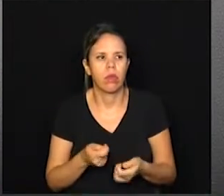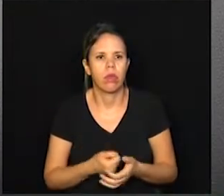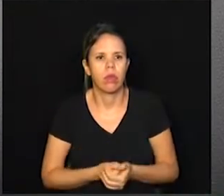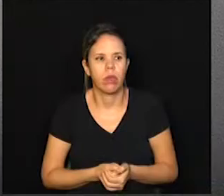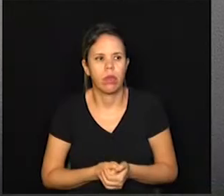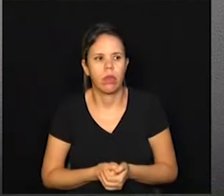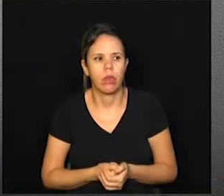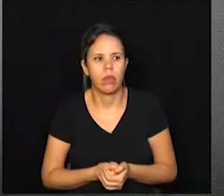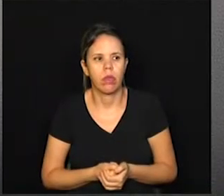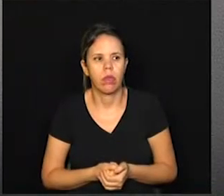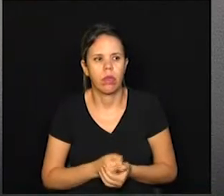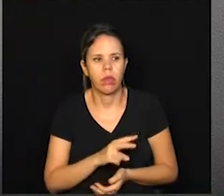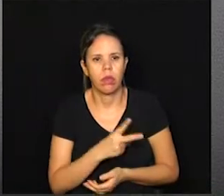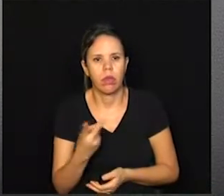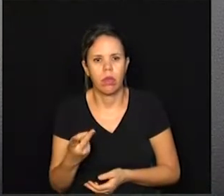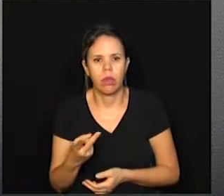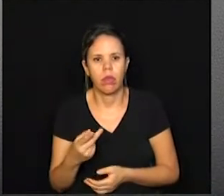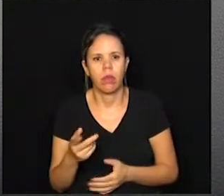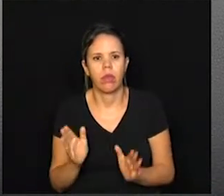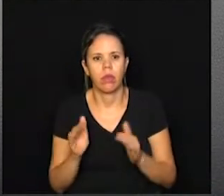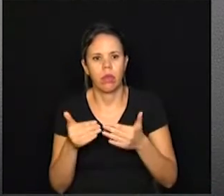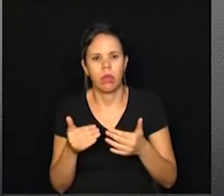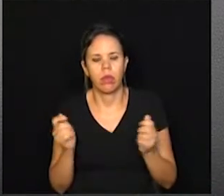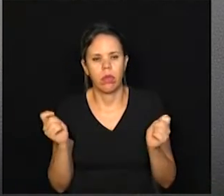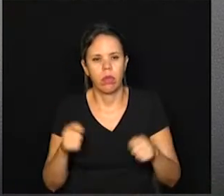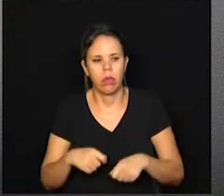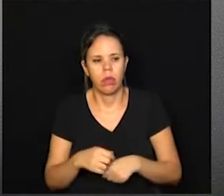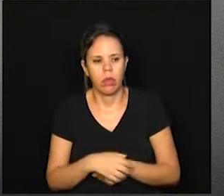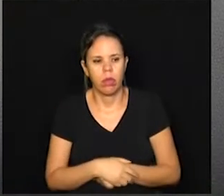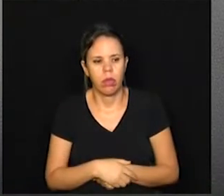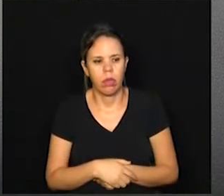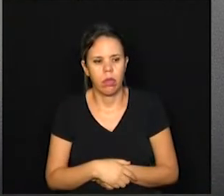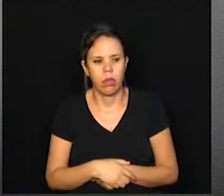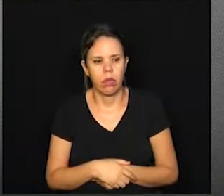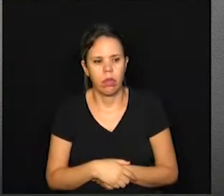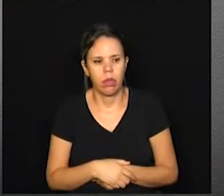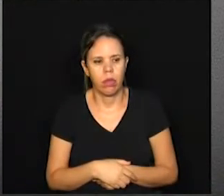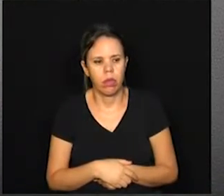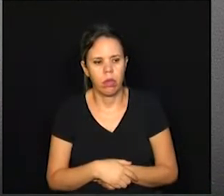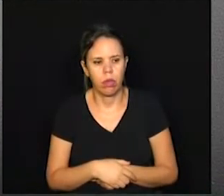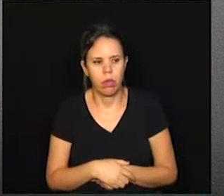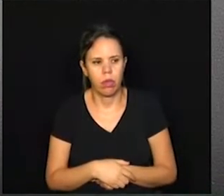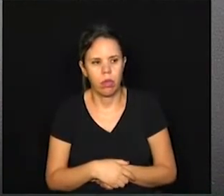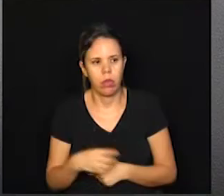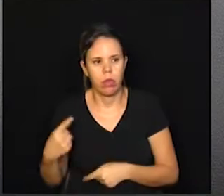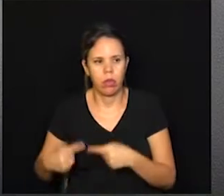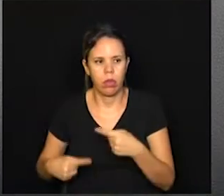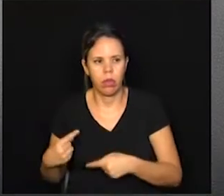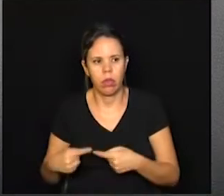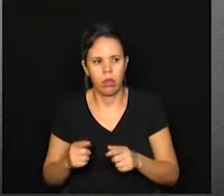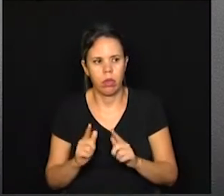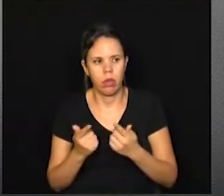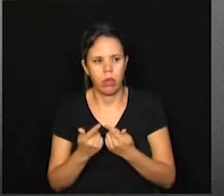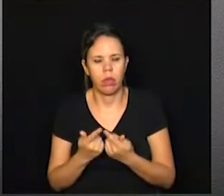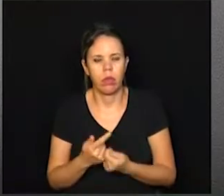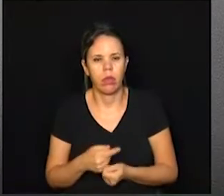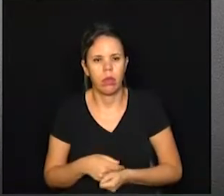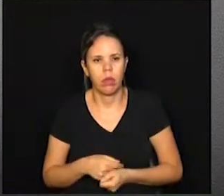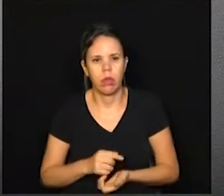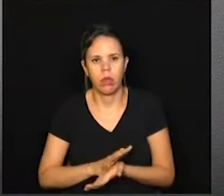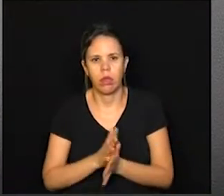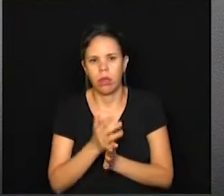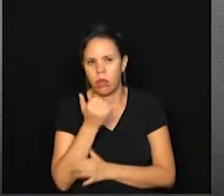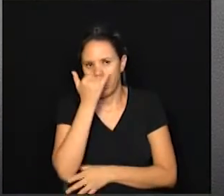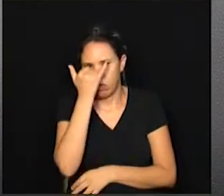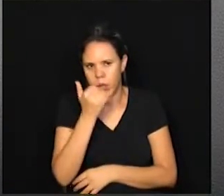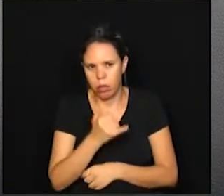Porque, caso contrário, nós vamos concentrar o poder, né, a um político ou a algum grupo, e isso é uma